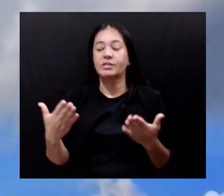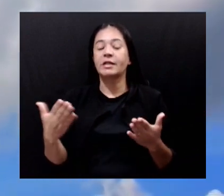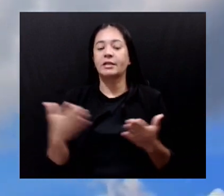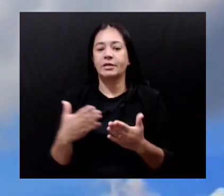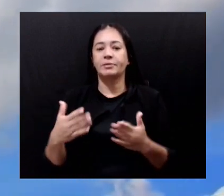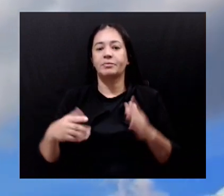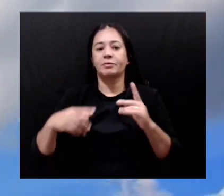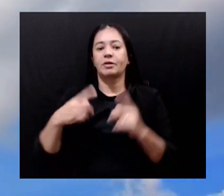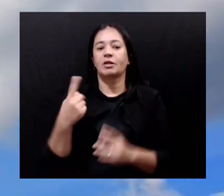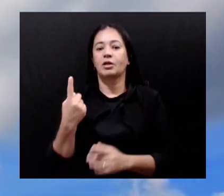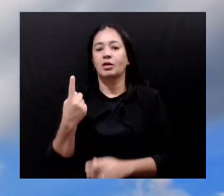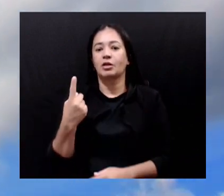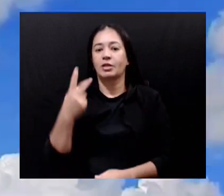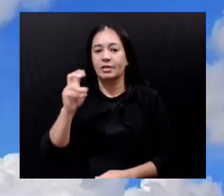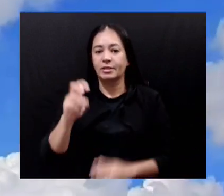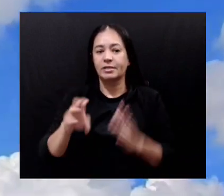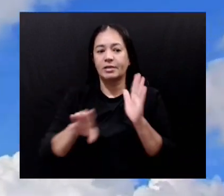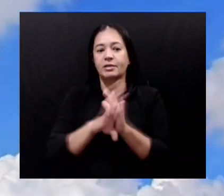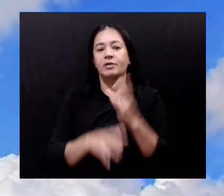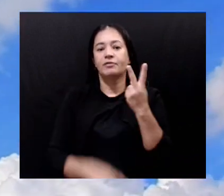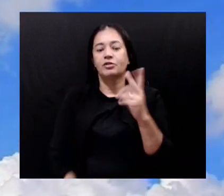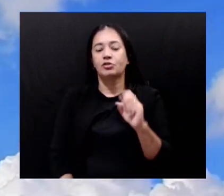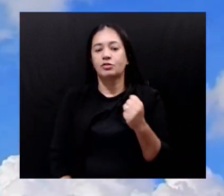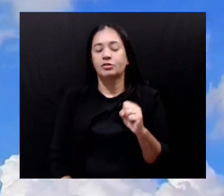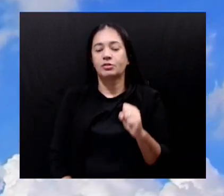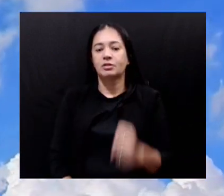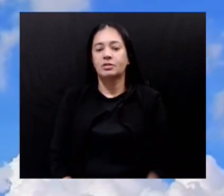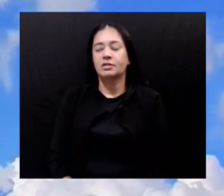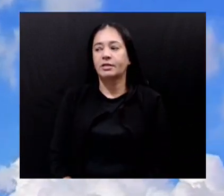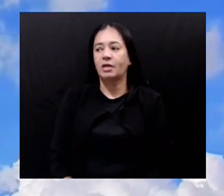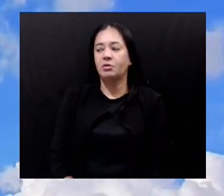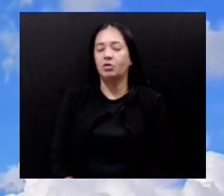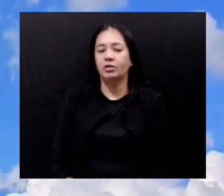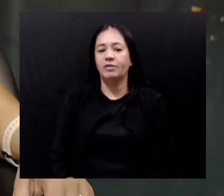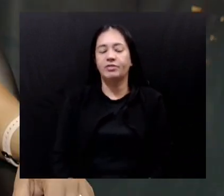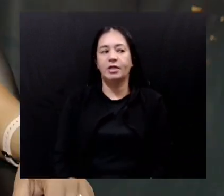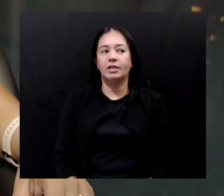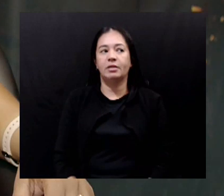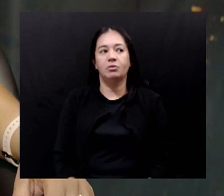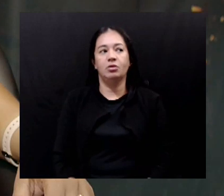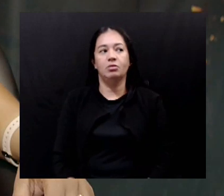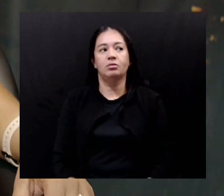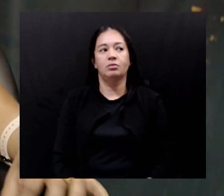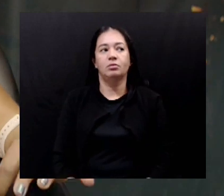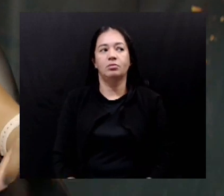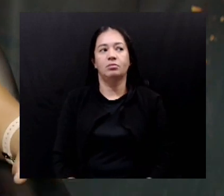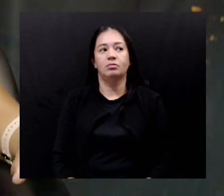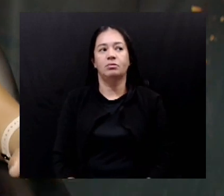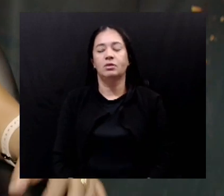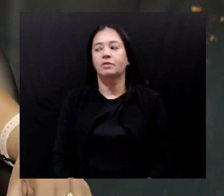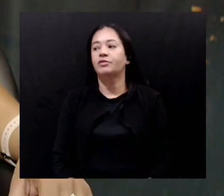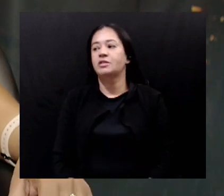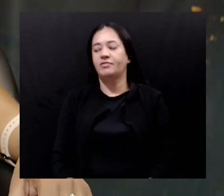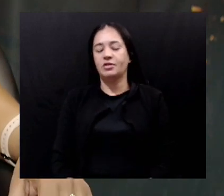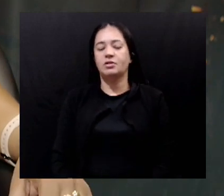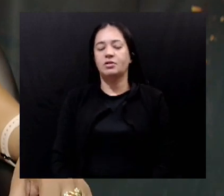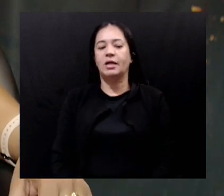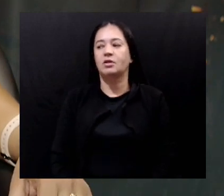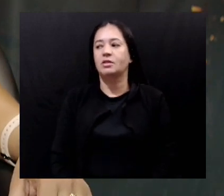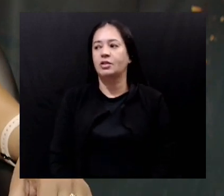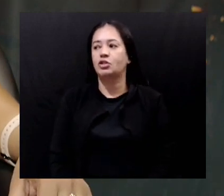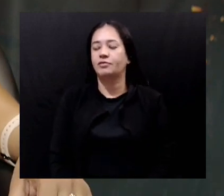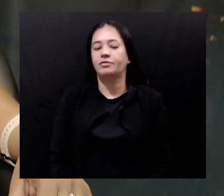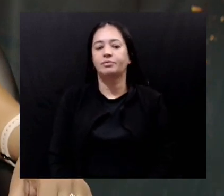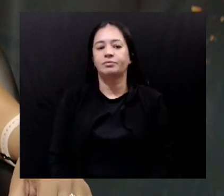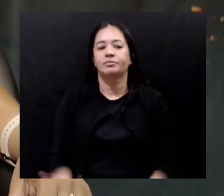tempo nublado sem previsão de chuva aqui para a cidade de Campinas. Informação, dado o recado, e agora a